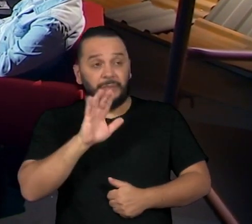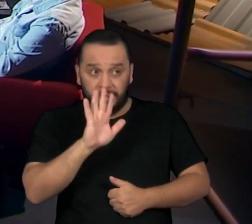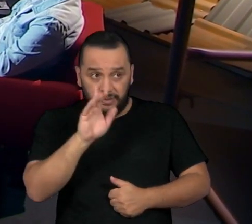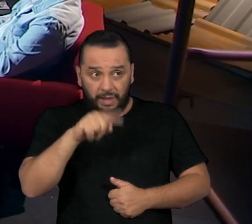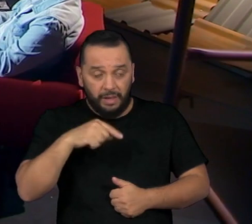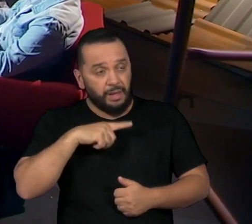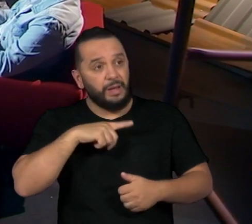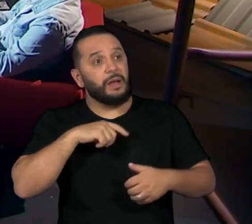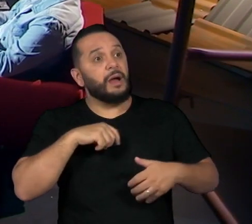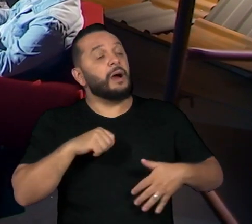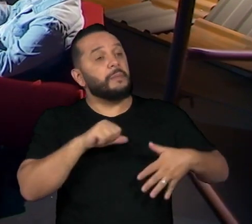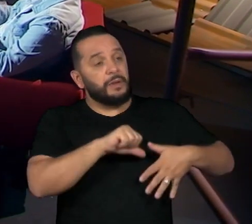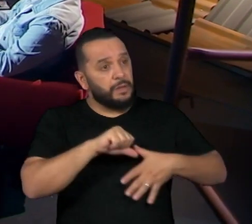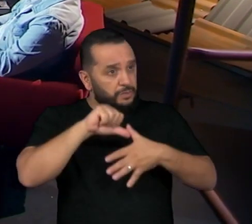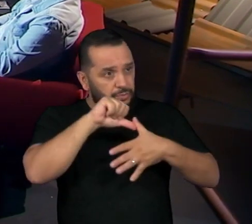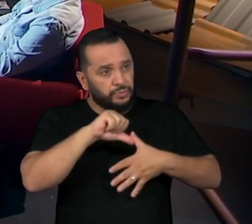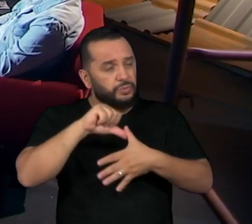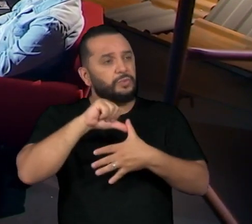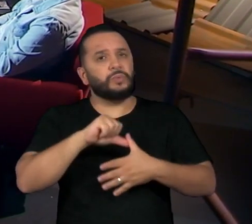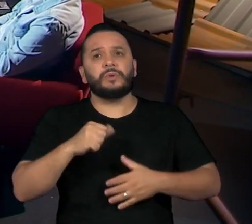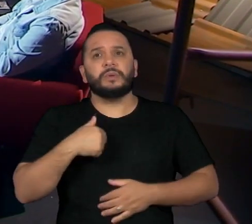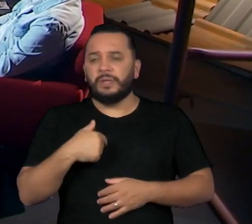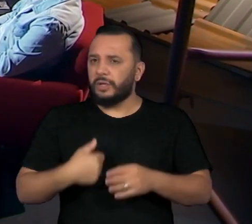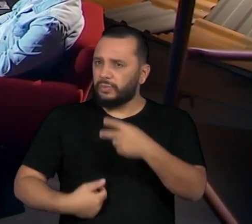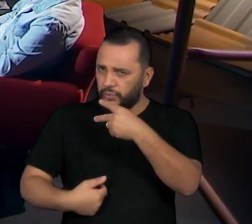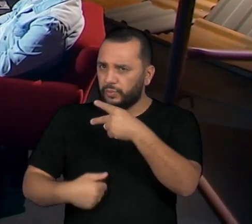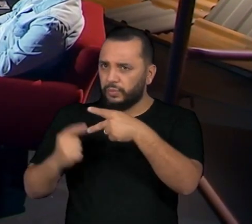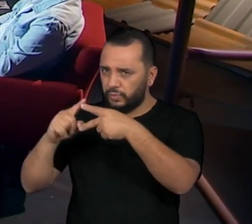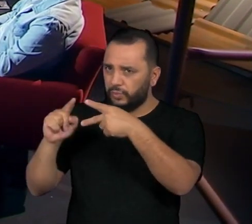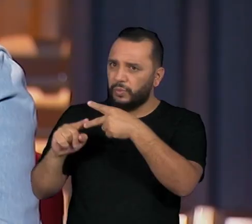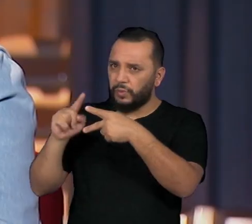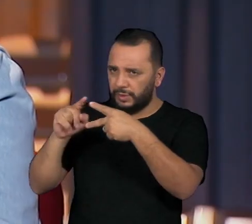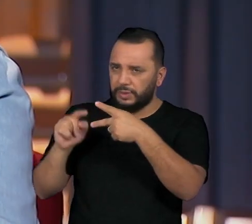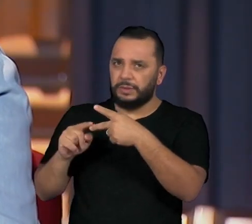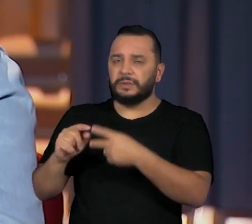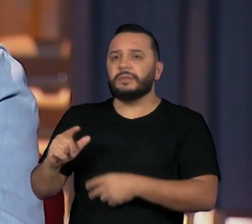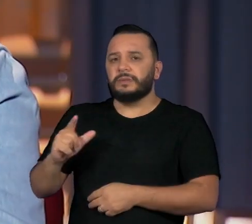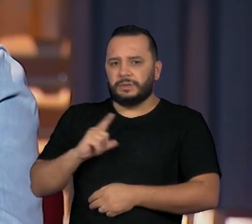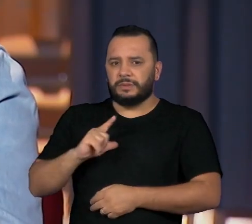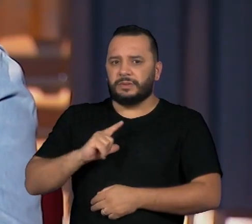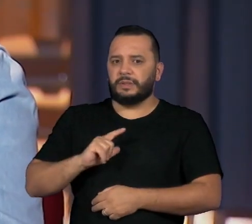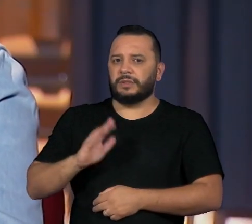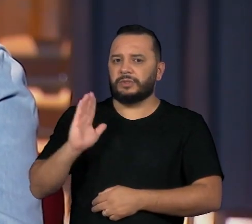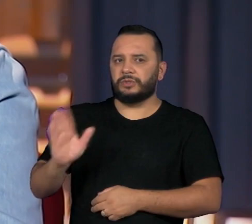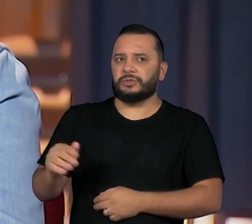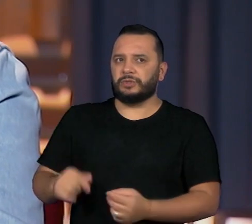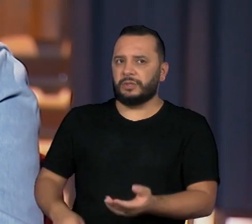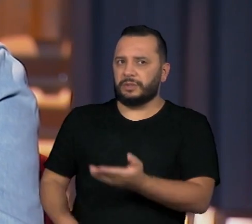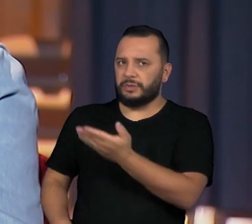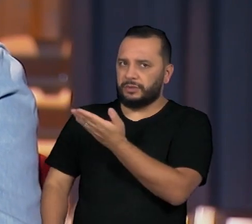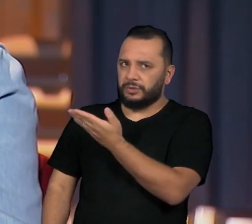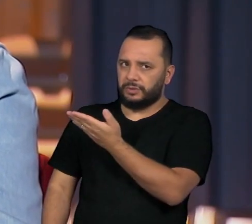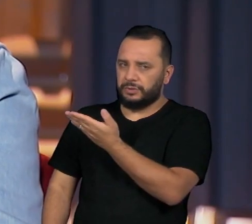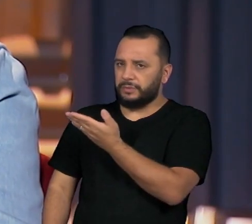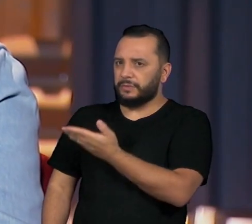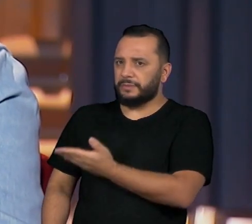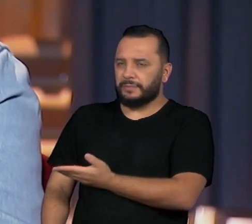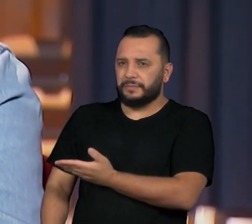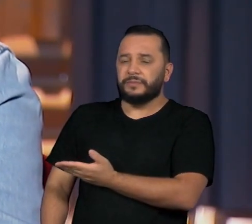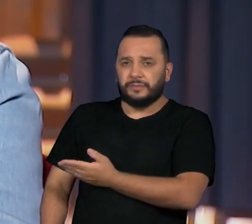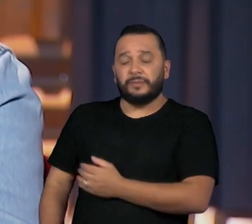Da Amazônia. Duas plantas, né? Duas, isso. A chacruna e o jagube, que se misturam, uma que contém o